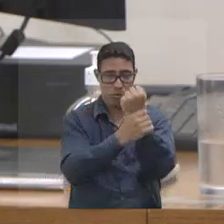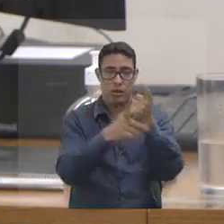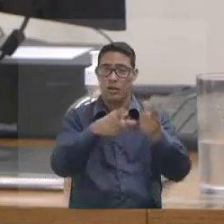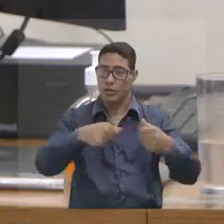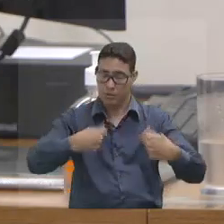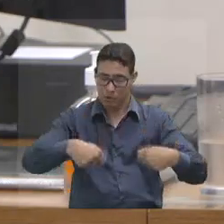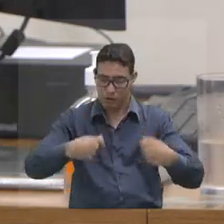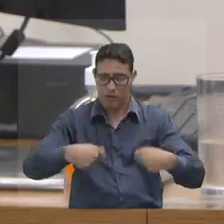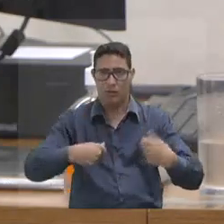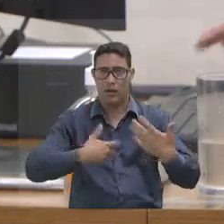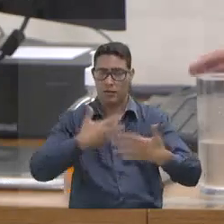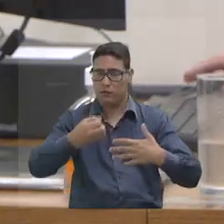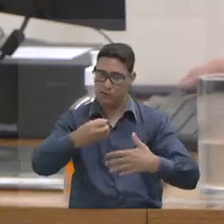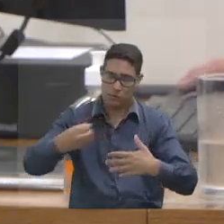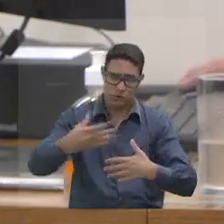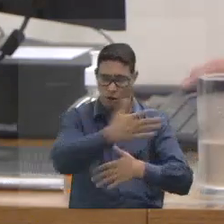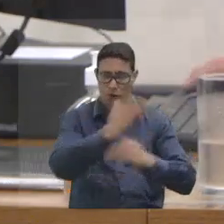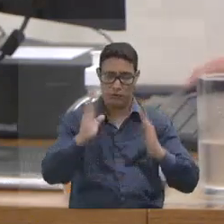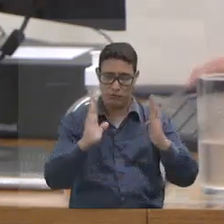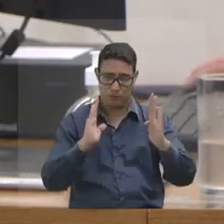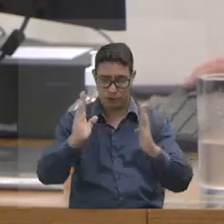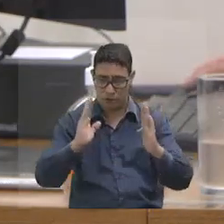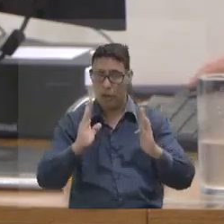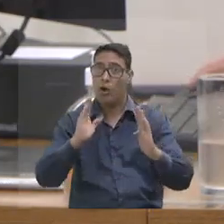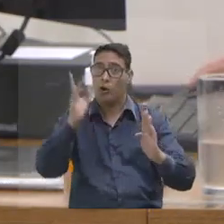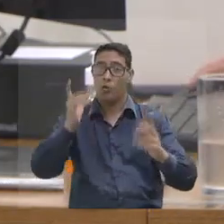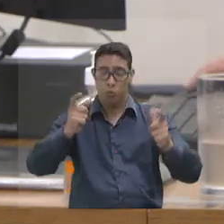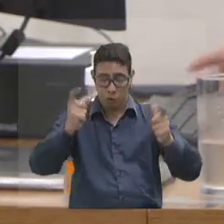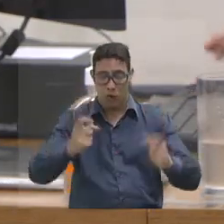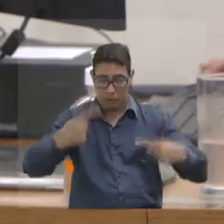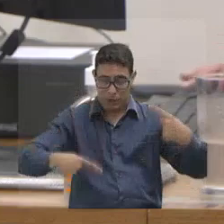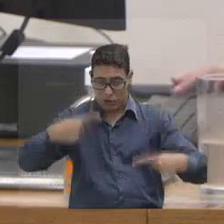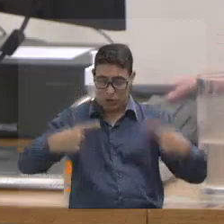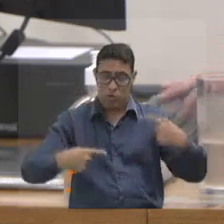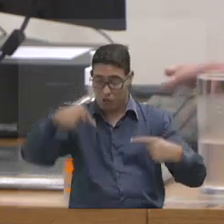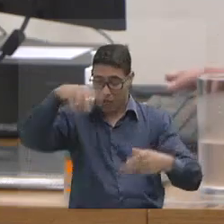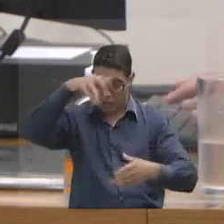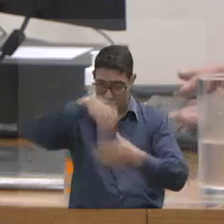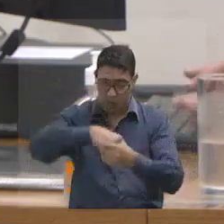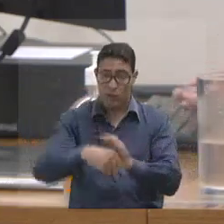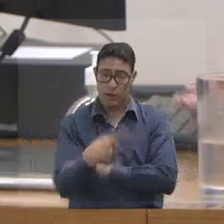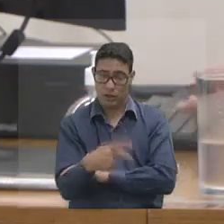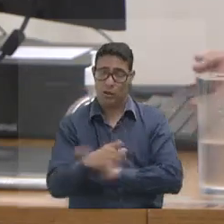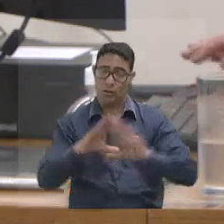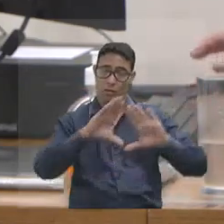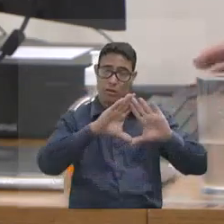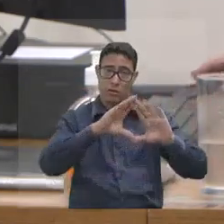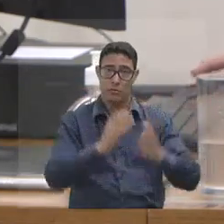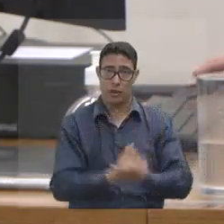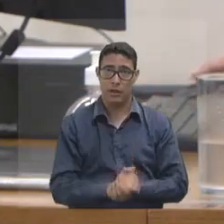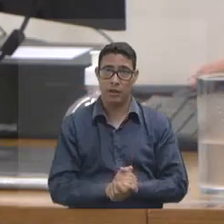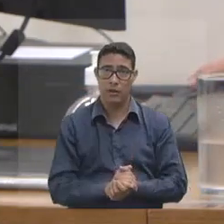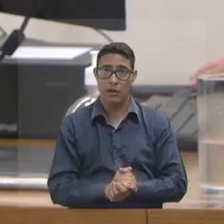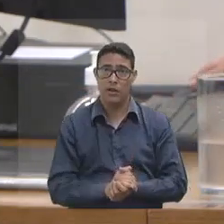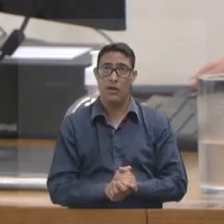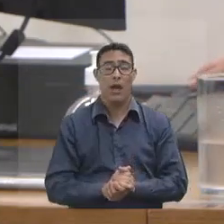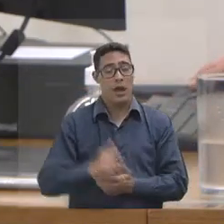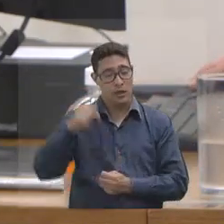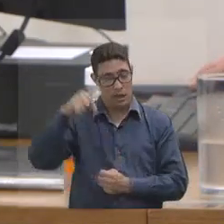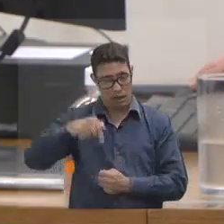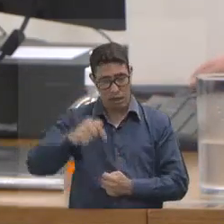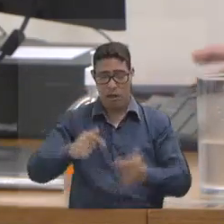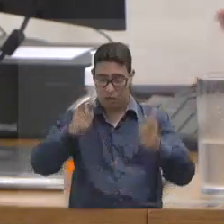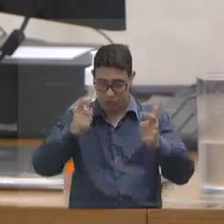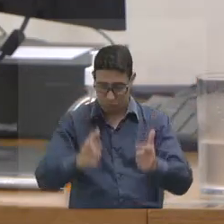de precisava de novos prazos o lugar para discutir era aqui era uma alteração na legislação porque aqui era era o lugar